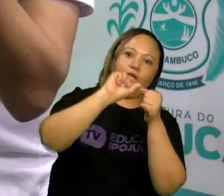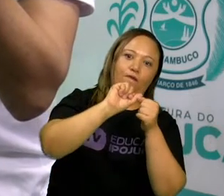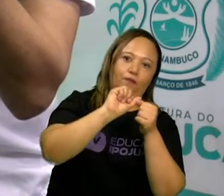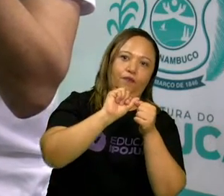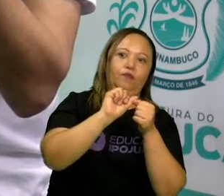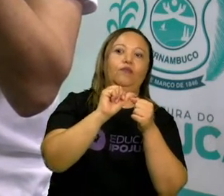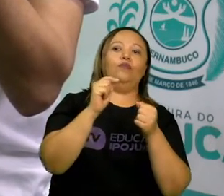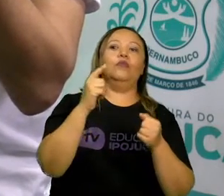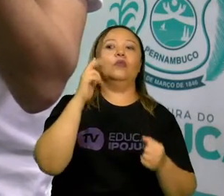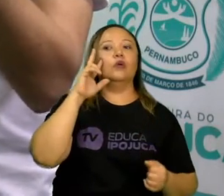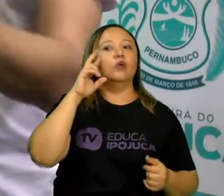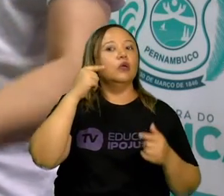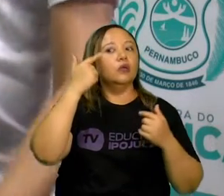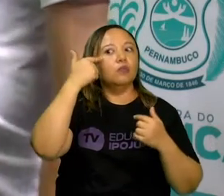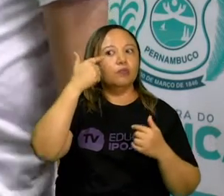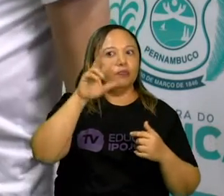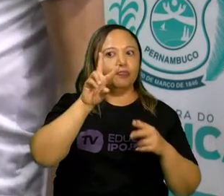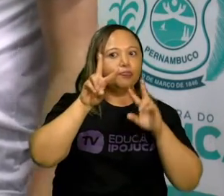olhar ok